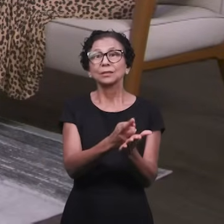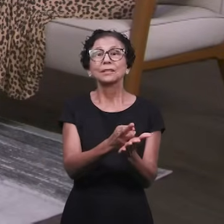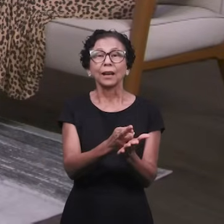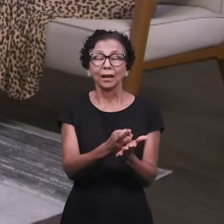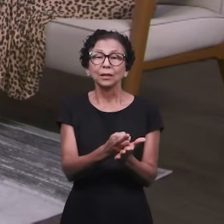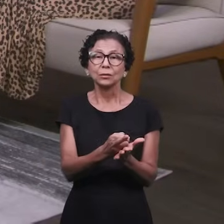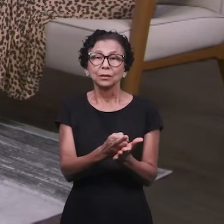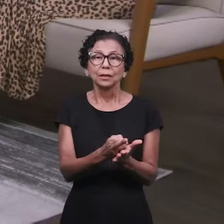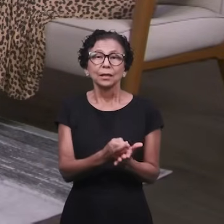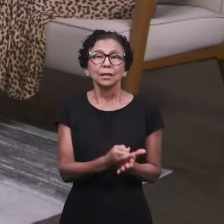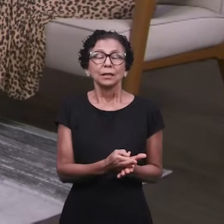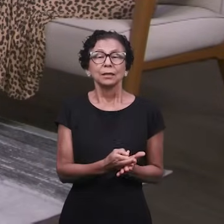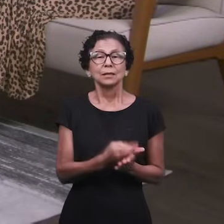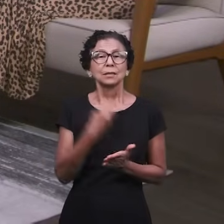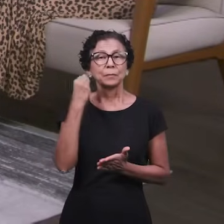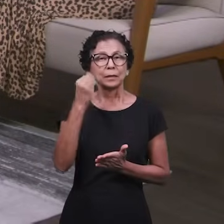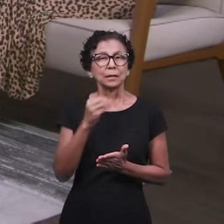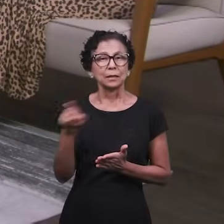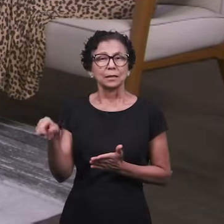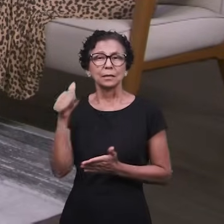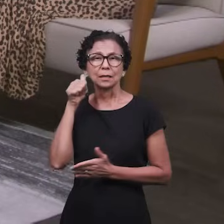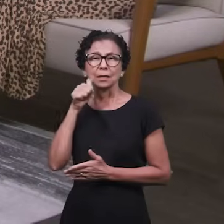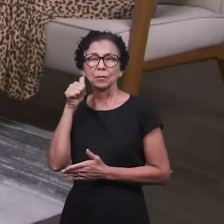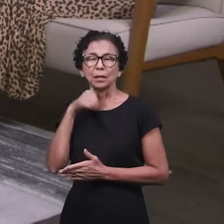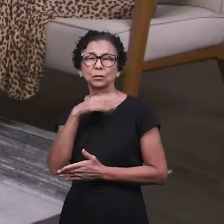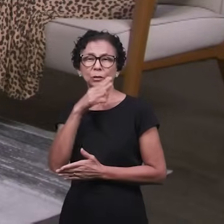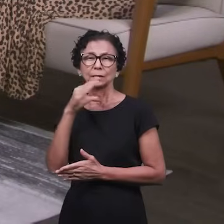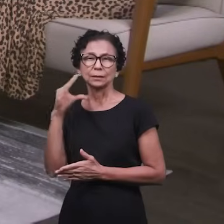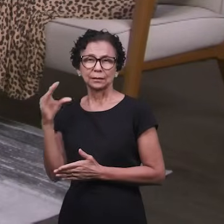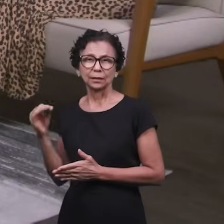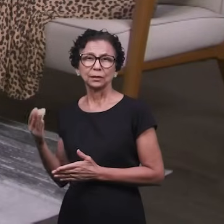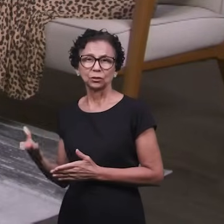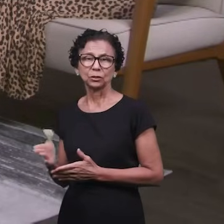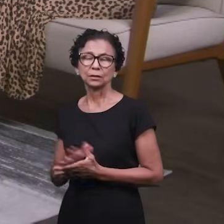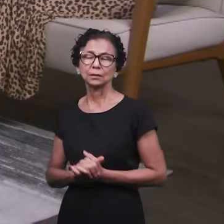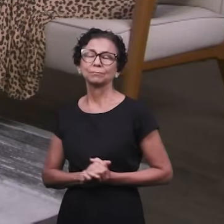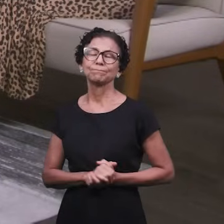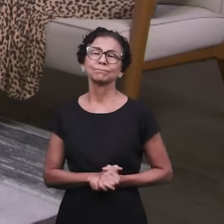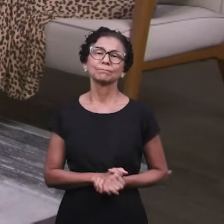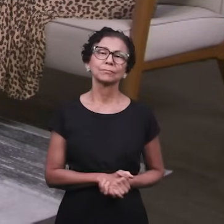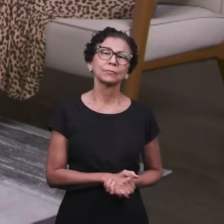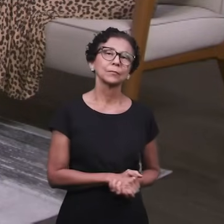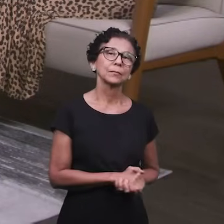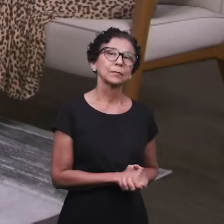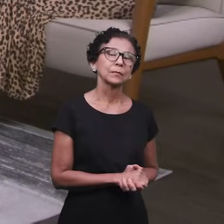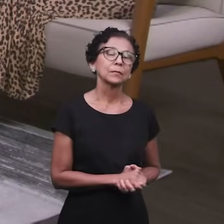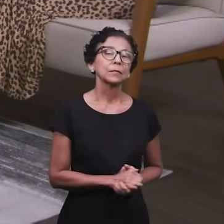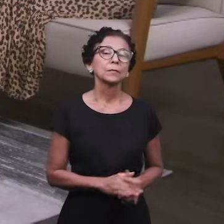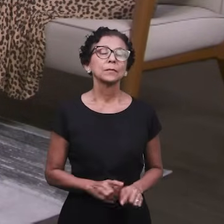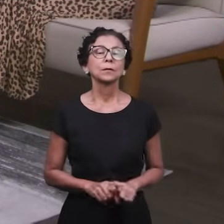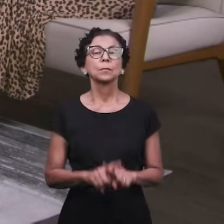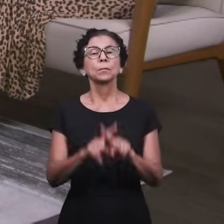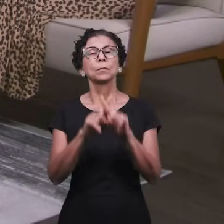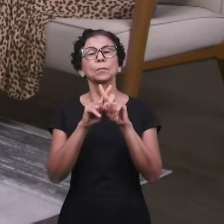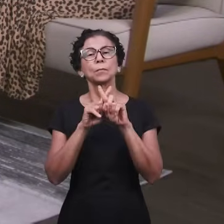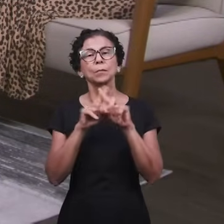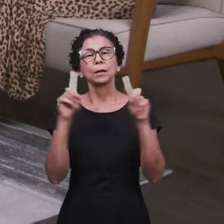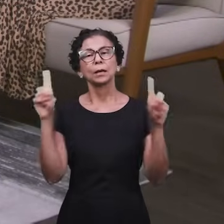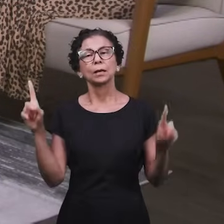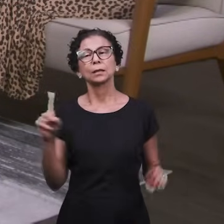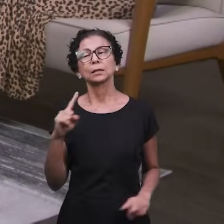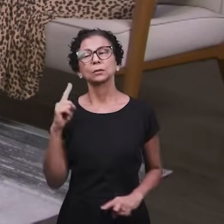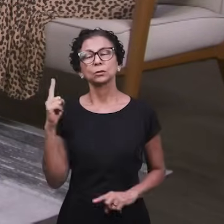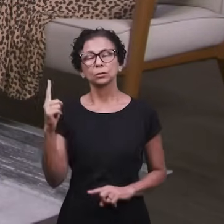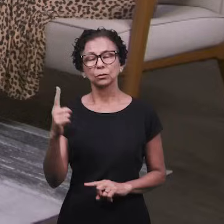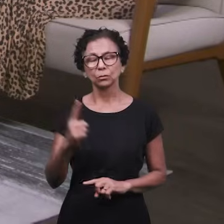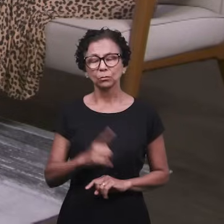dessa menina, que Carla veio conversar, que a mãe também veio conversar, mas nós estamos fazendo um trabalho